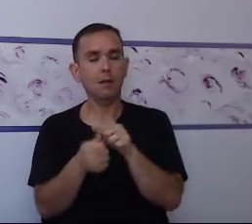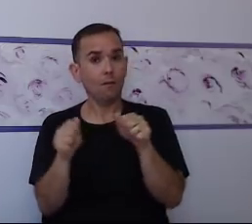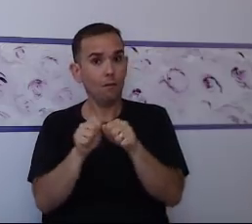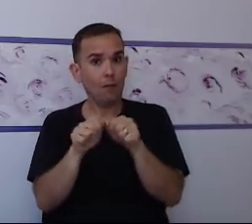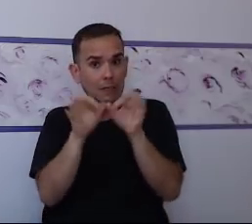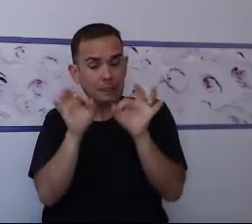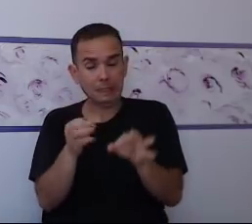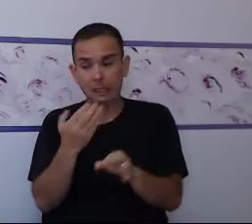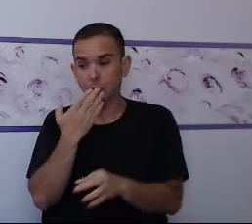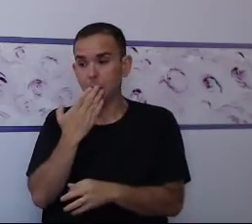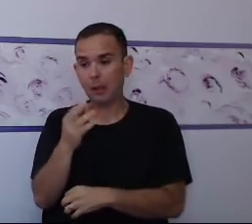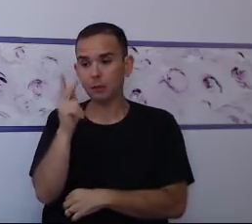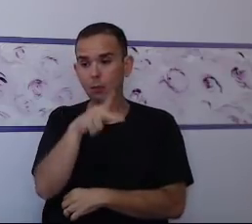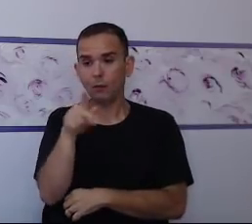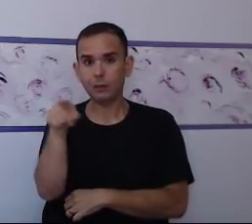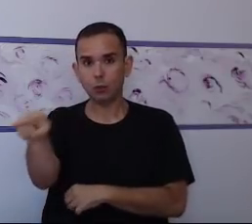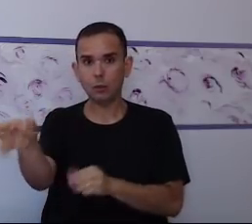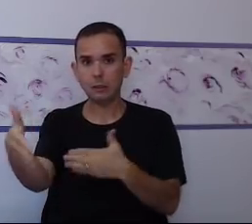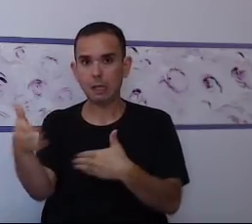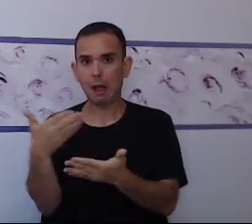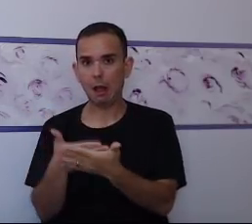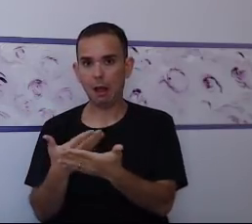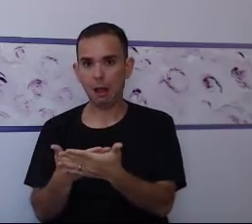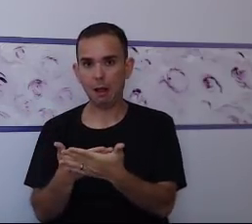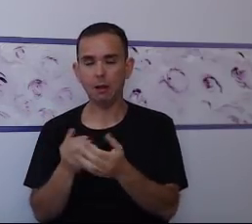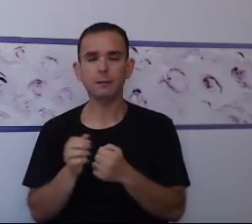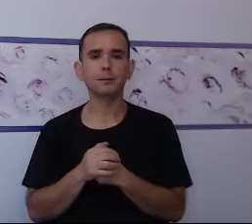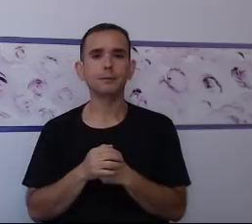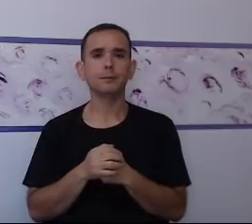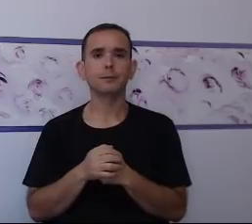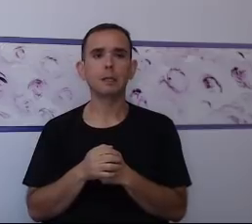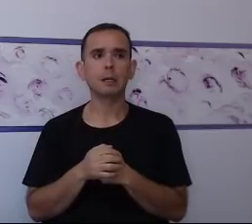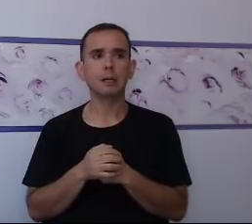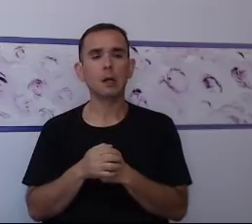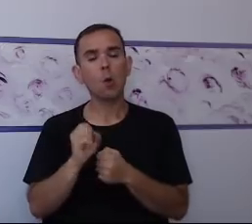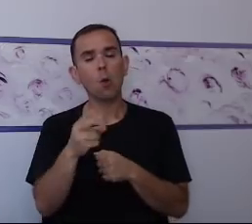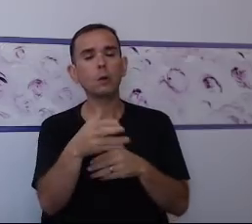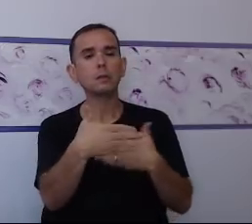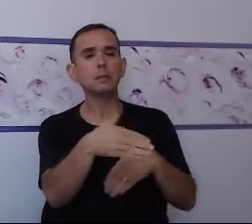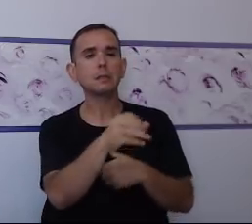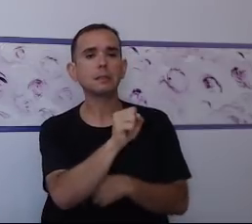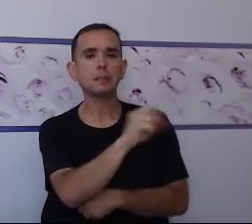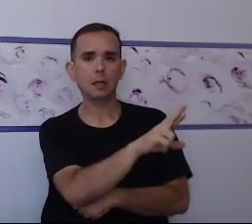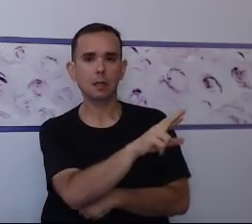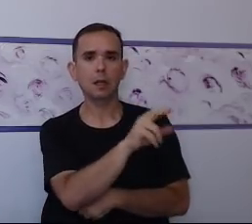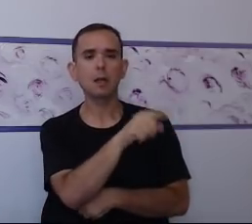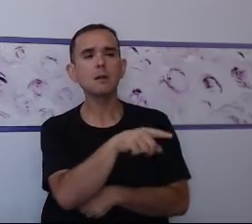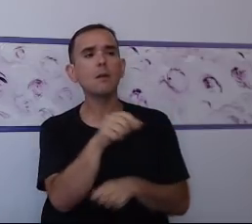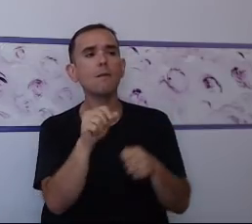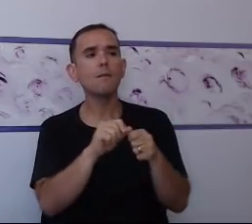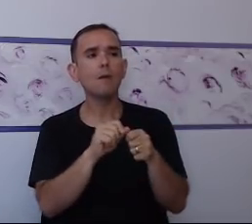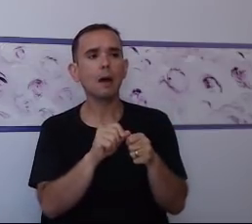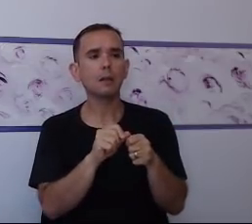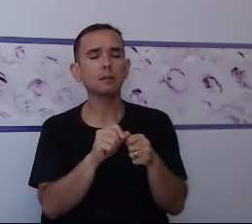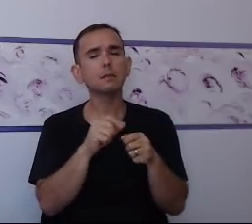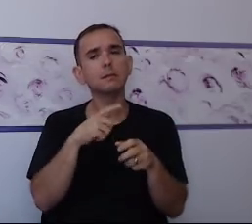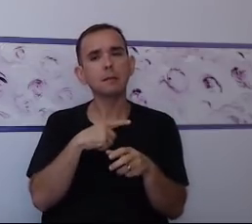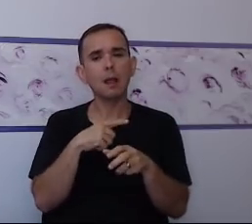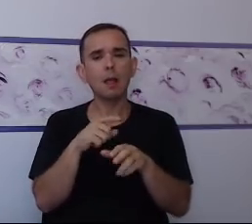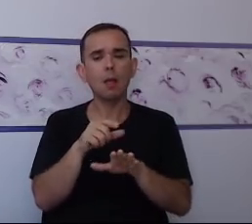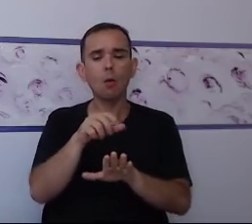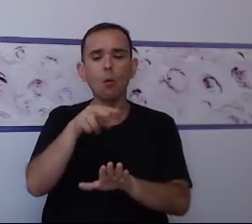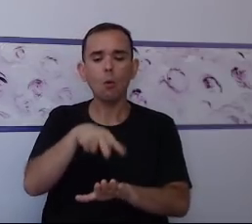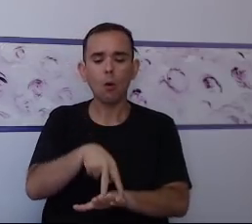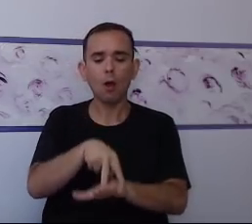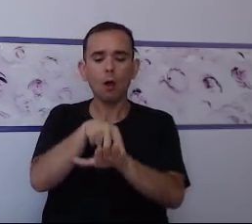gente solicita que o professor da sala de aula, ou da sala de recursos, confeccione um apoio plantar.